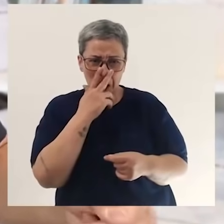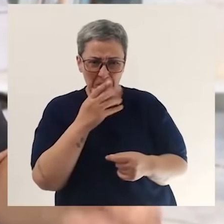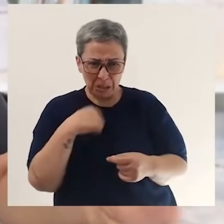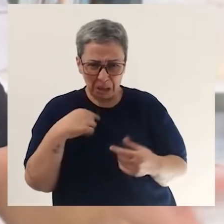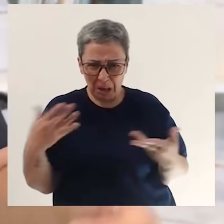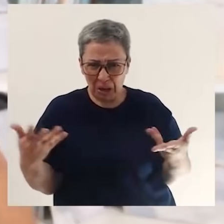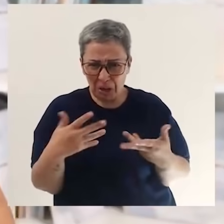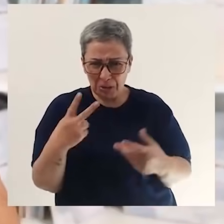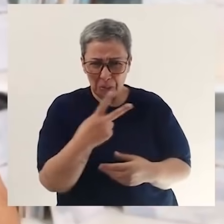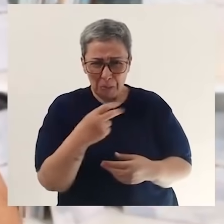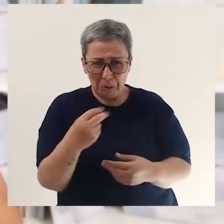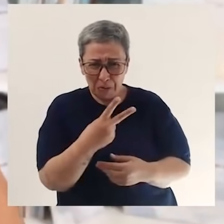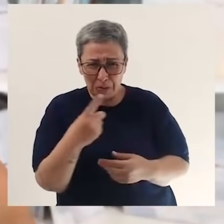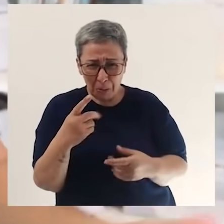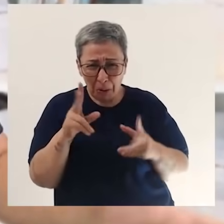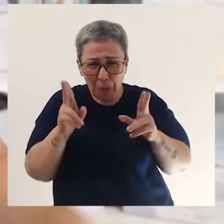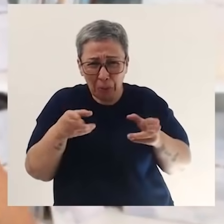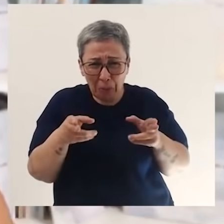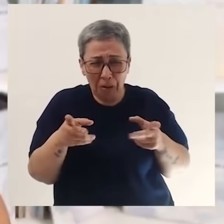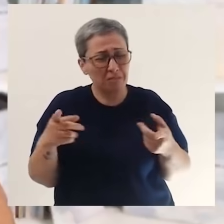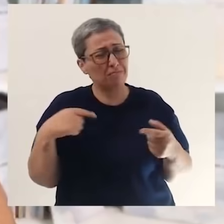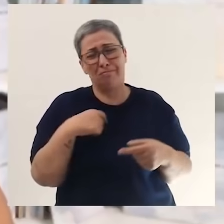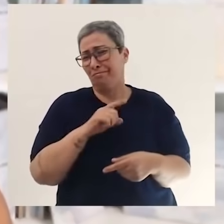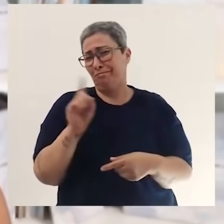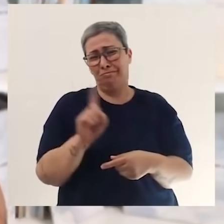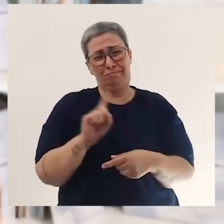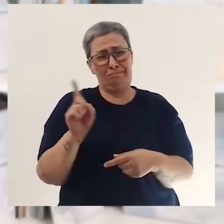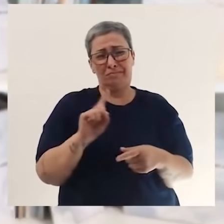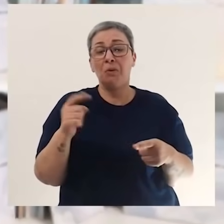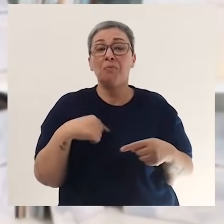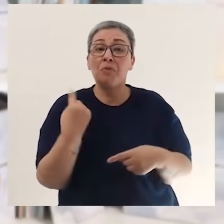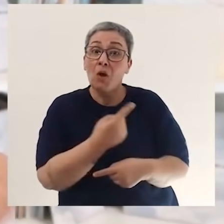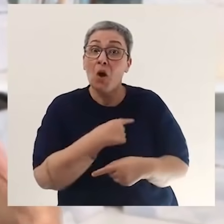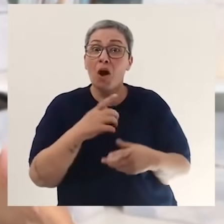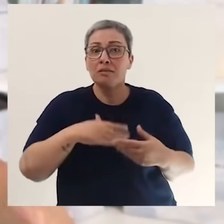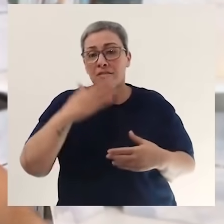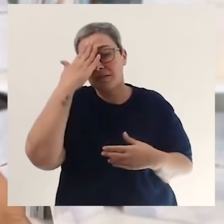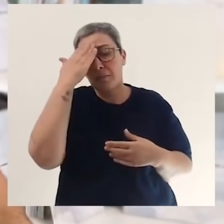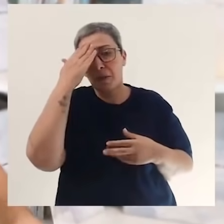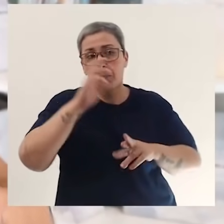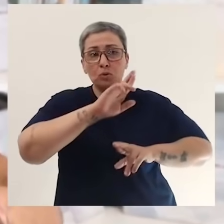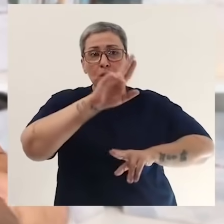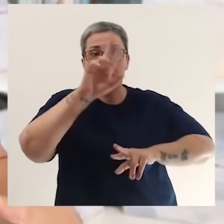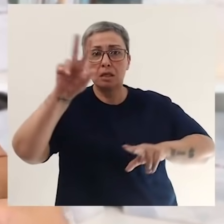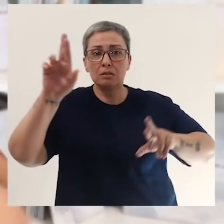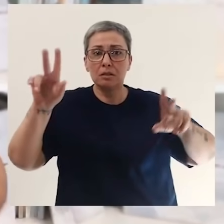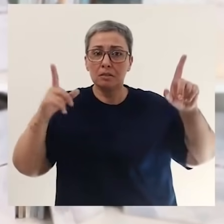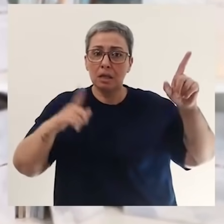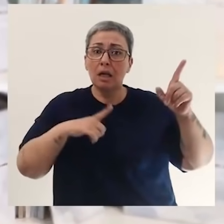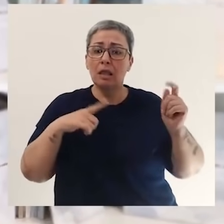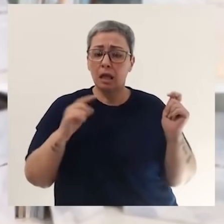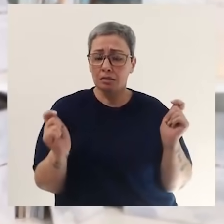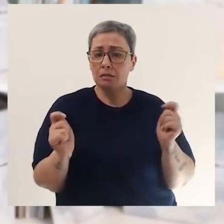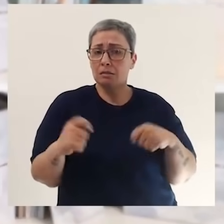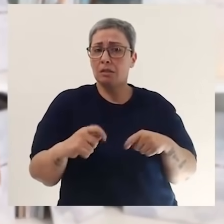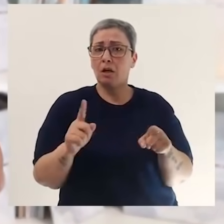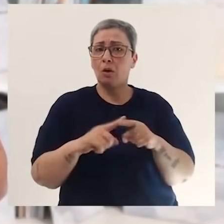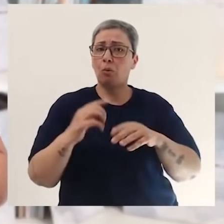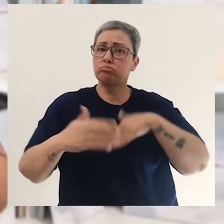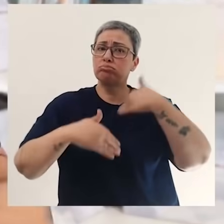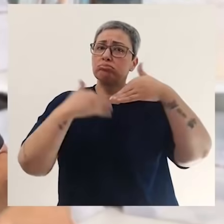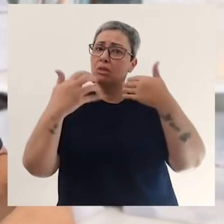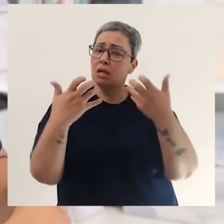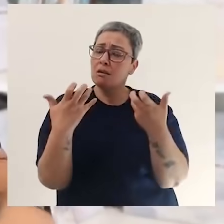hoje, em 2021, é assim? Claro que não. Hoje sabemos que, apesar de nossas diferenças, temos capacidade de desenvolver aquilo